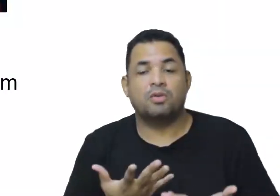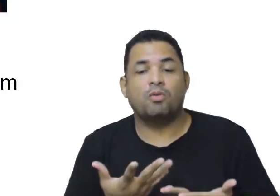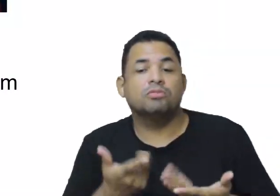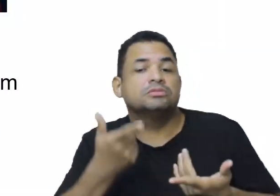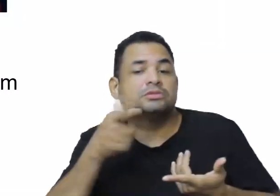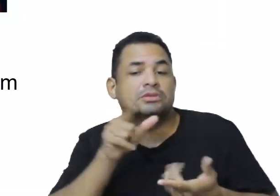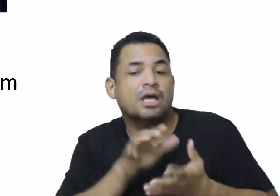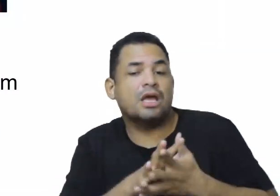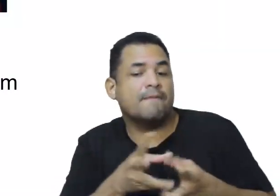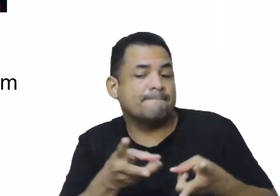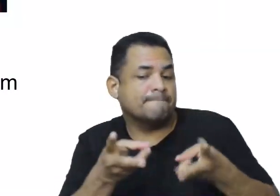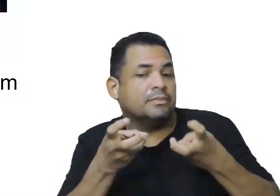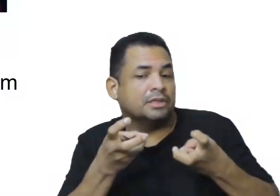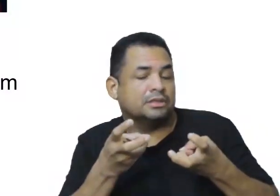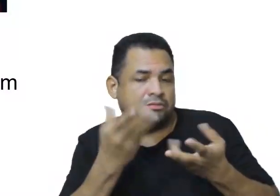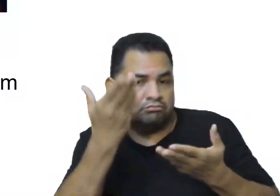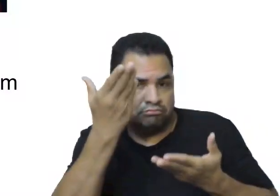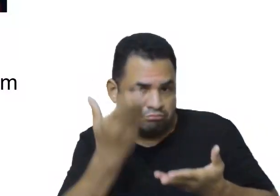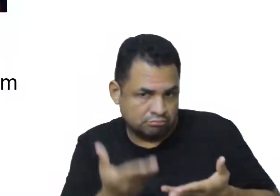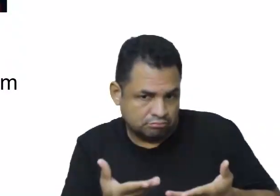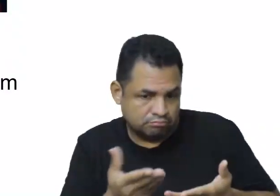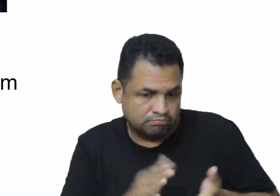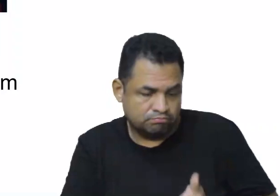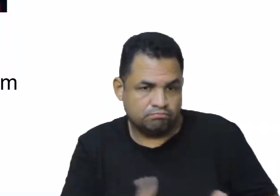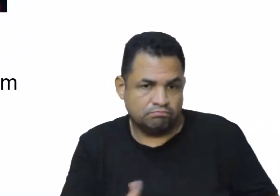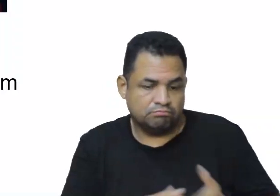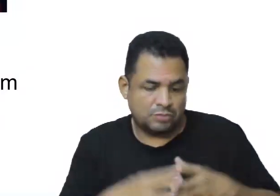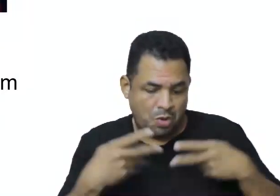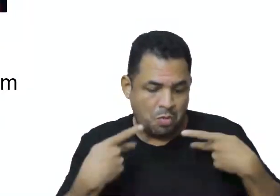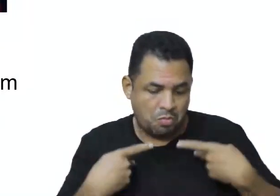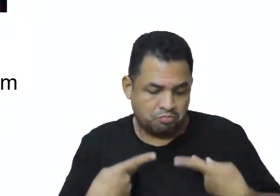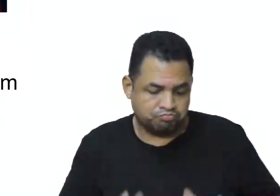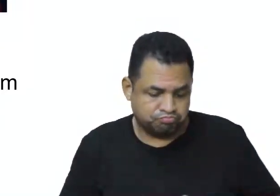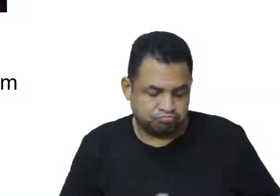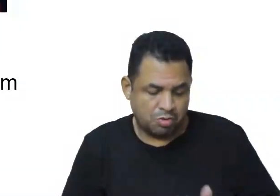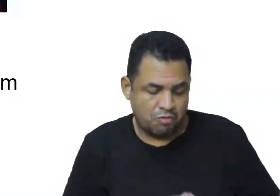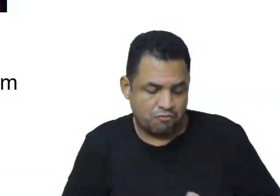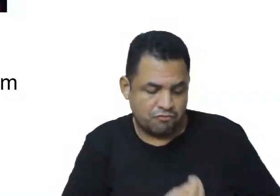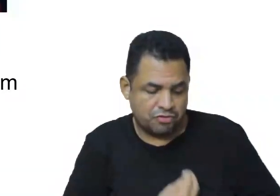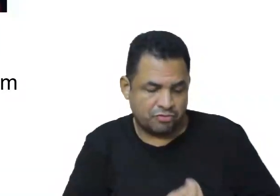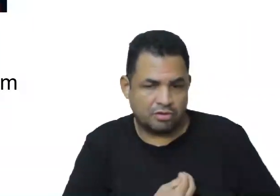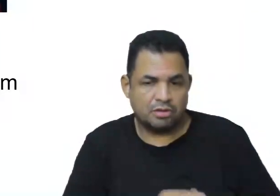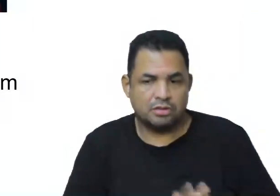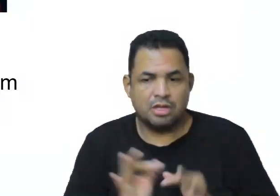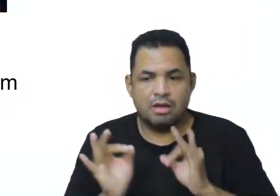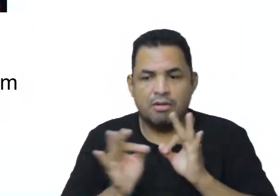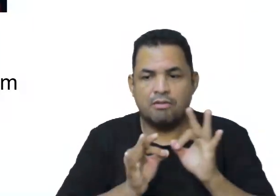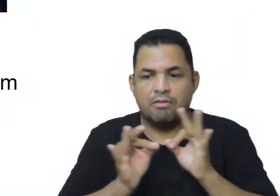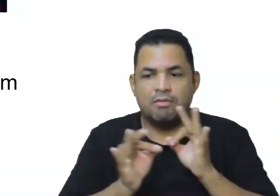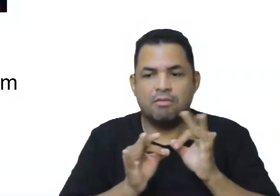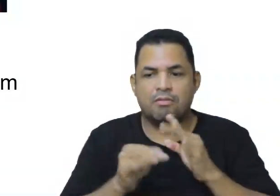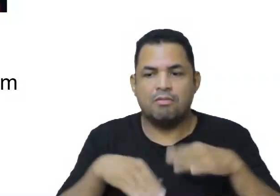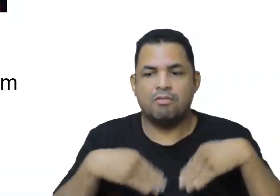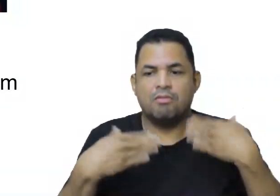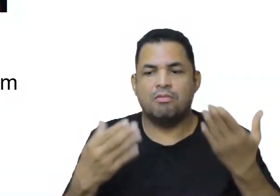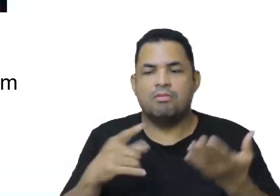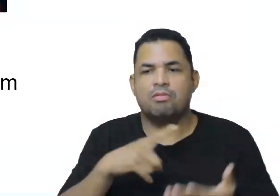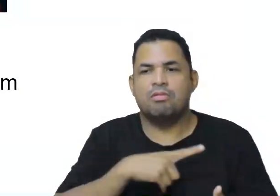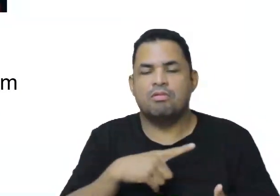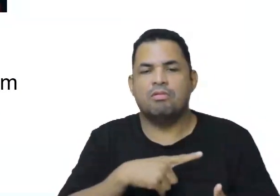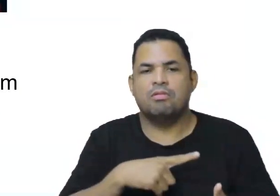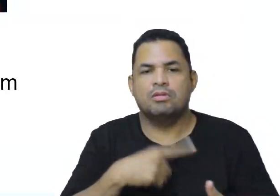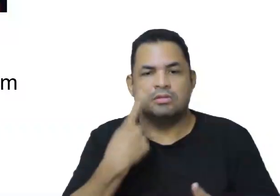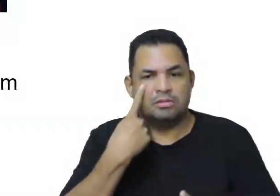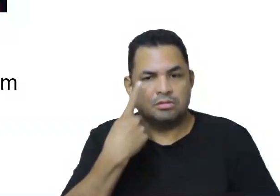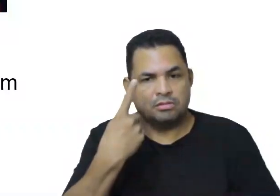aqui, ó, se trata de um indivíduo, de um ser vivo em formação. Quando a gente entra no contexto, já fica um pouco mais